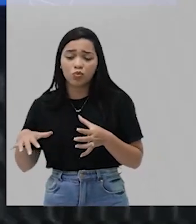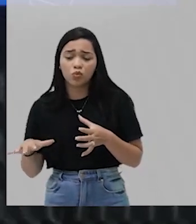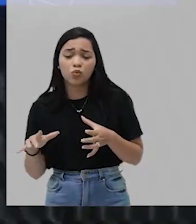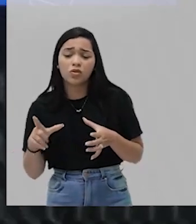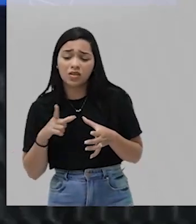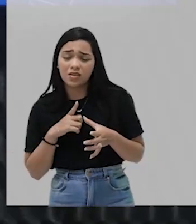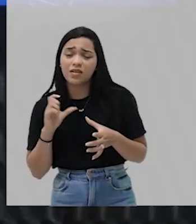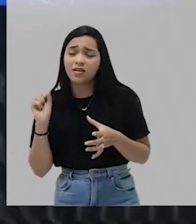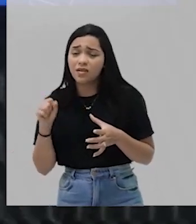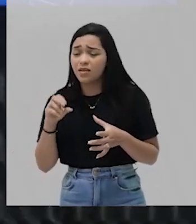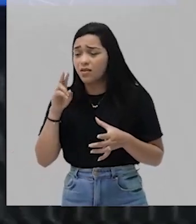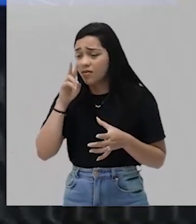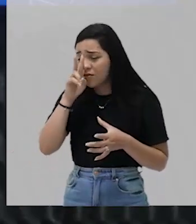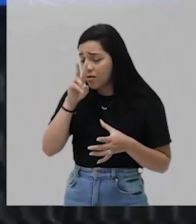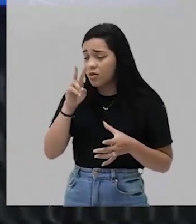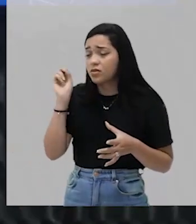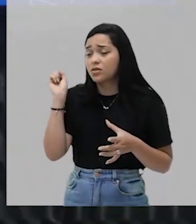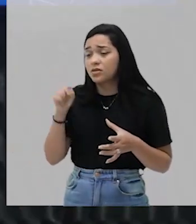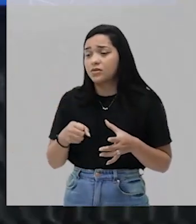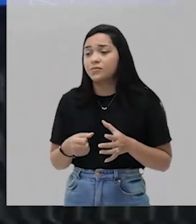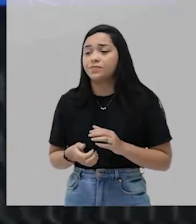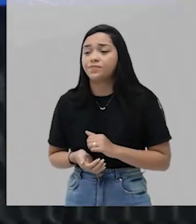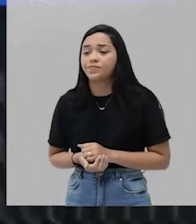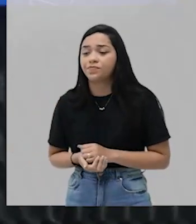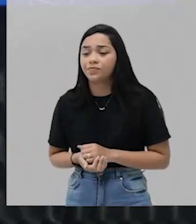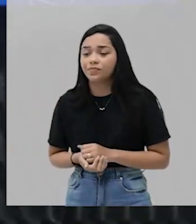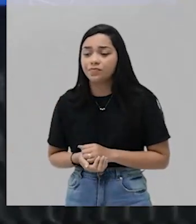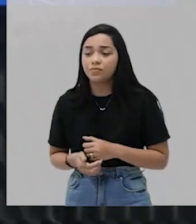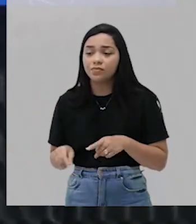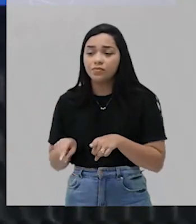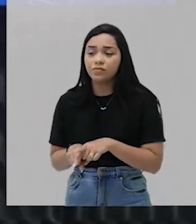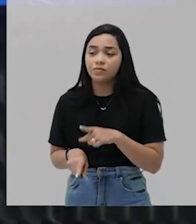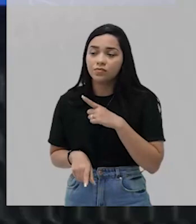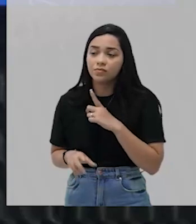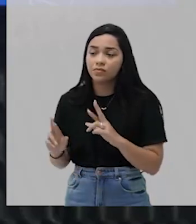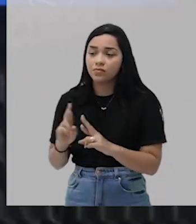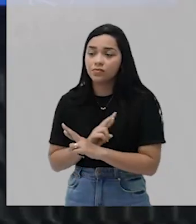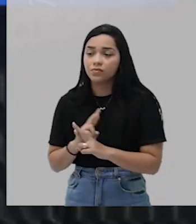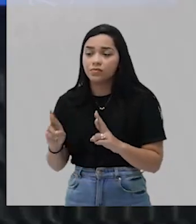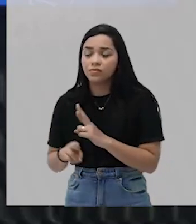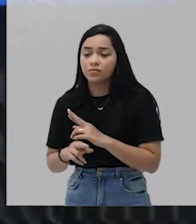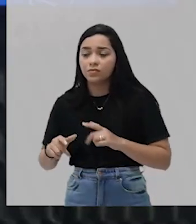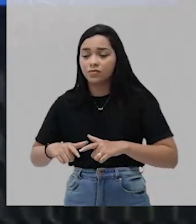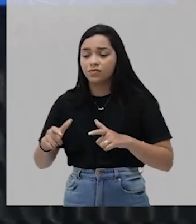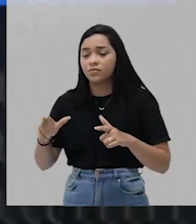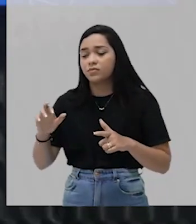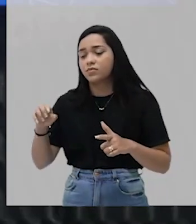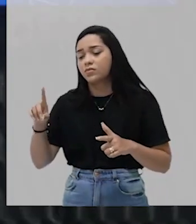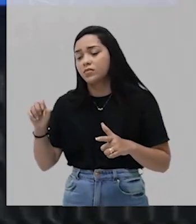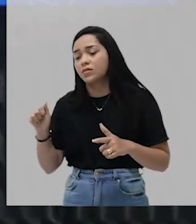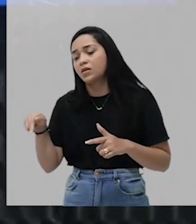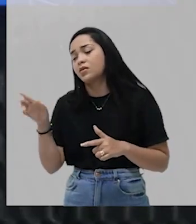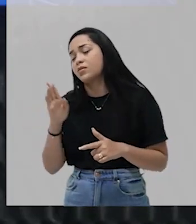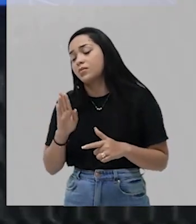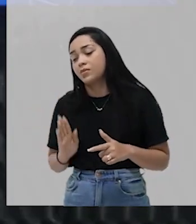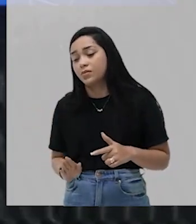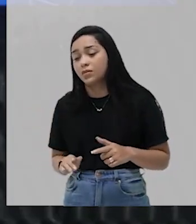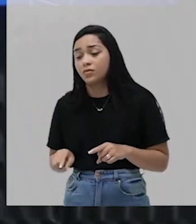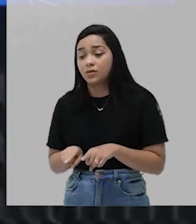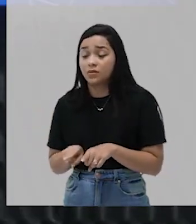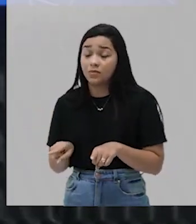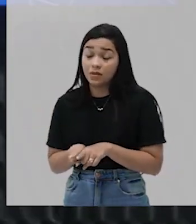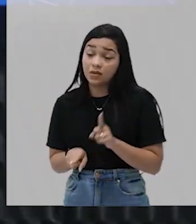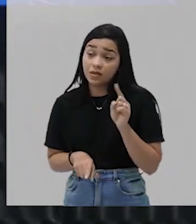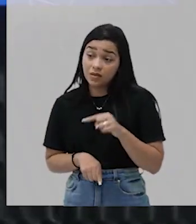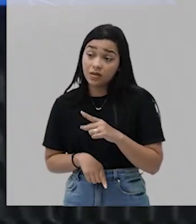ainda é forte, que ainda é gigantesca, a questão relacionada à distribuição de renda nesse país, que